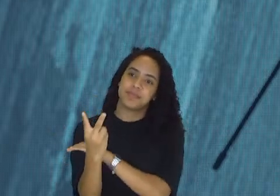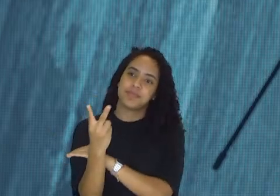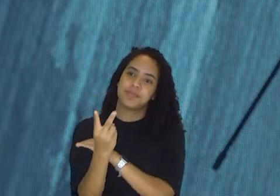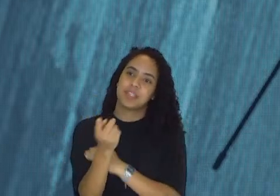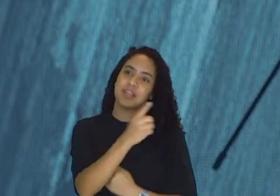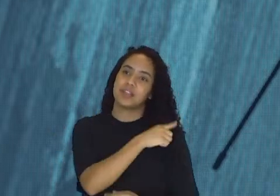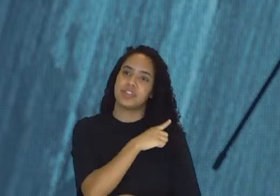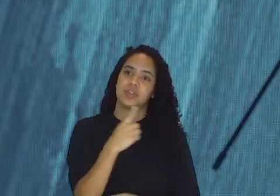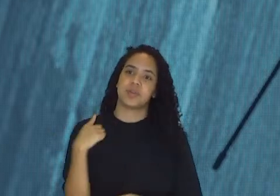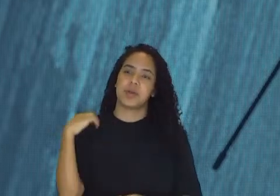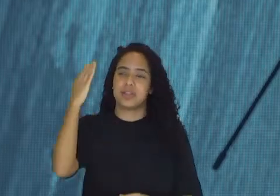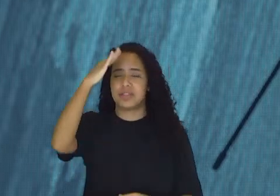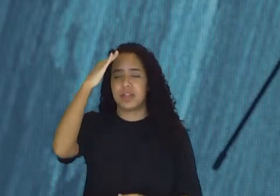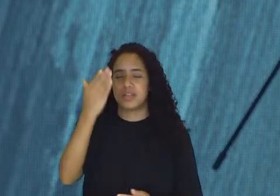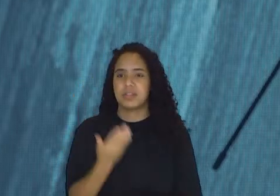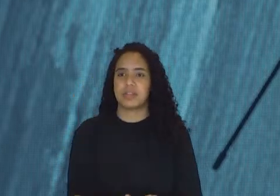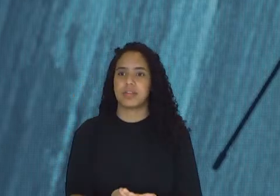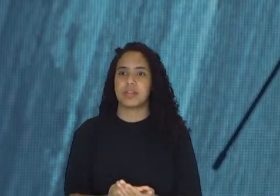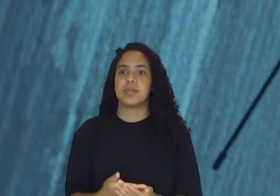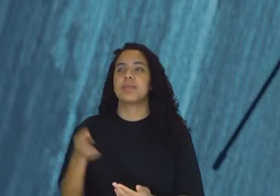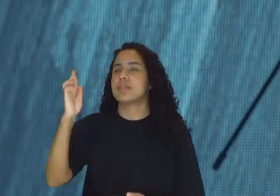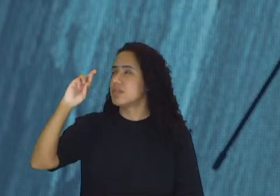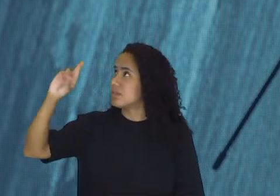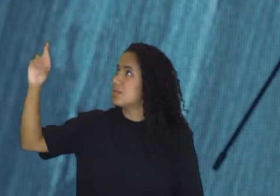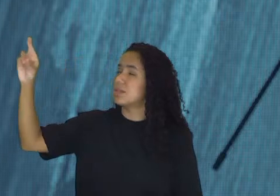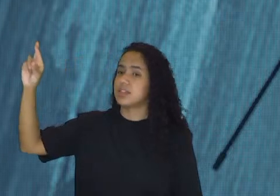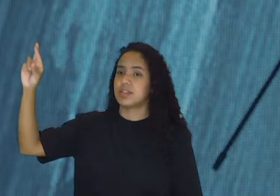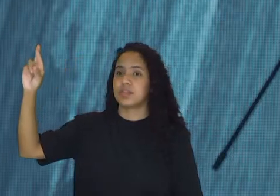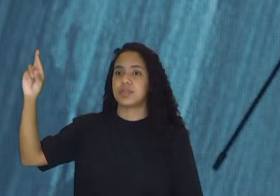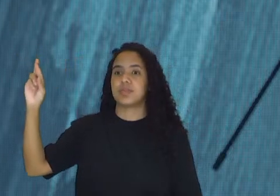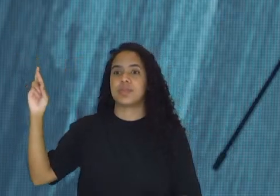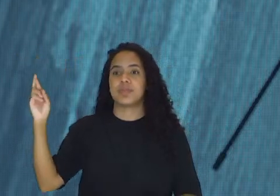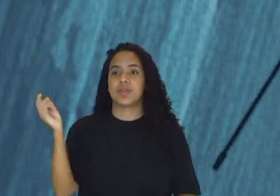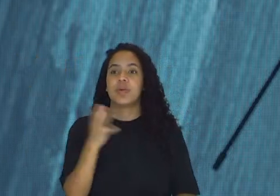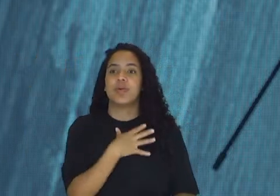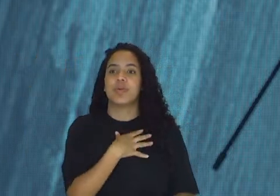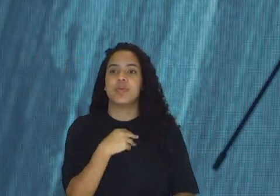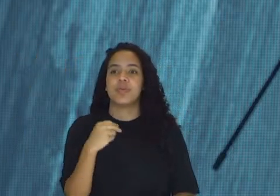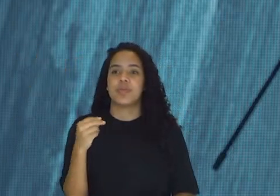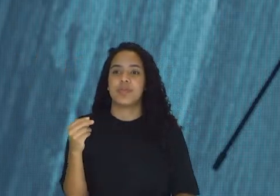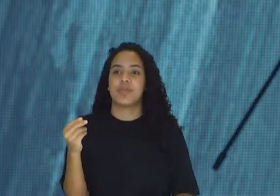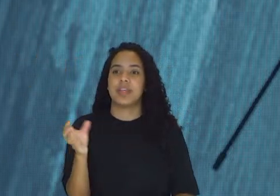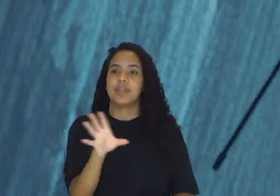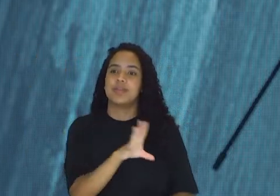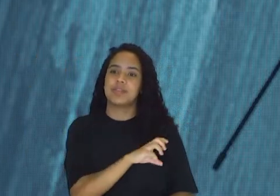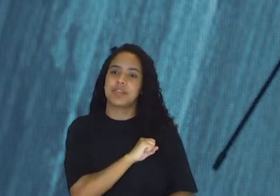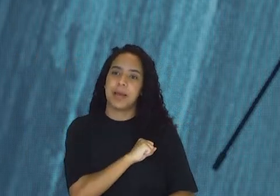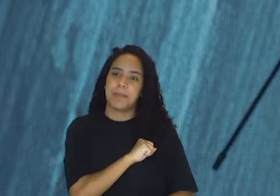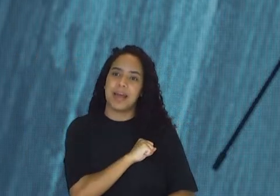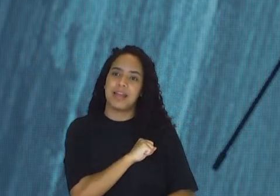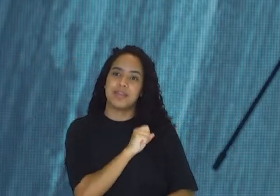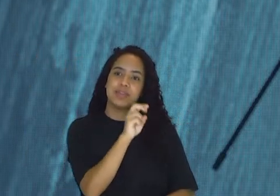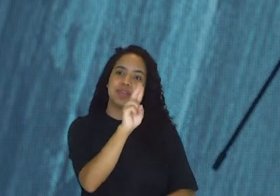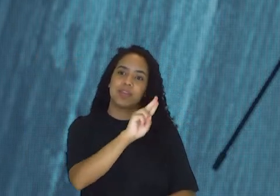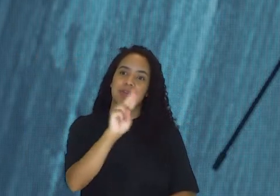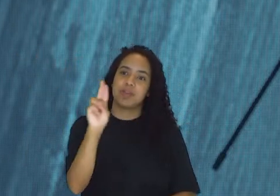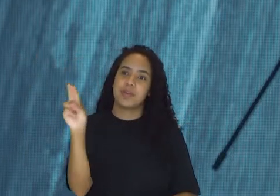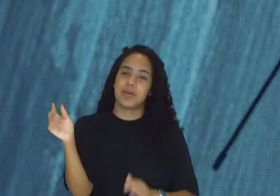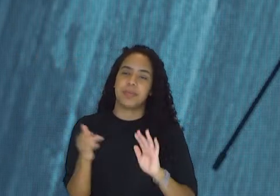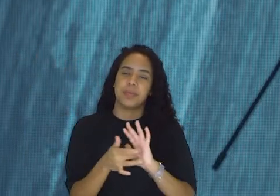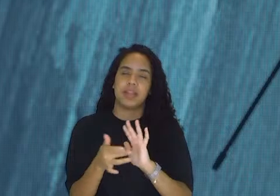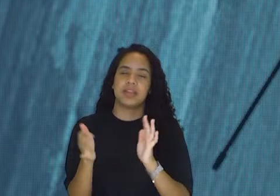ti, como filhos amados, em nome de Jesus. Assim também nessa manhã,